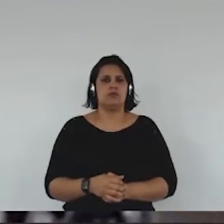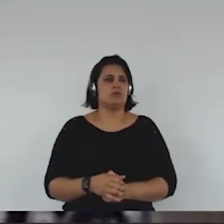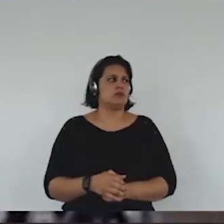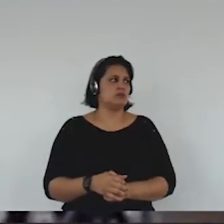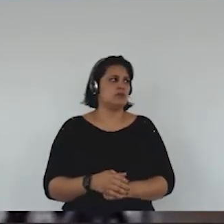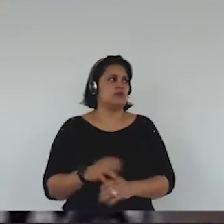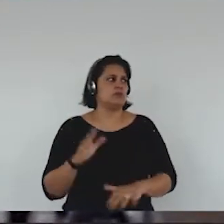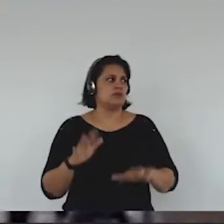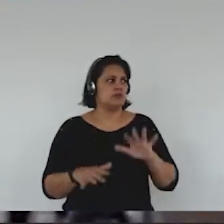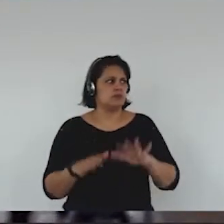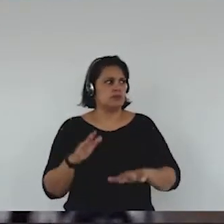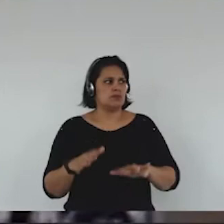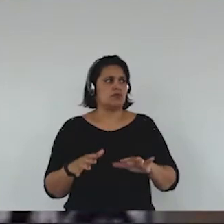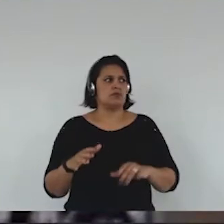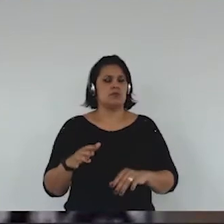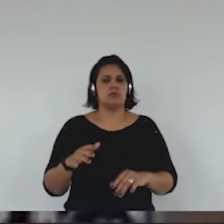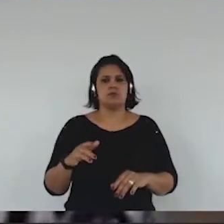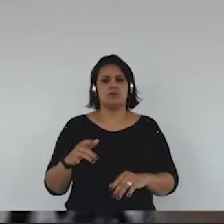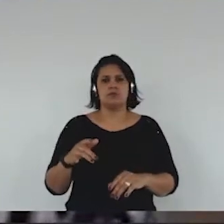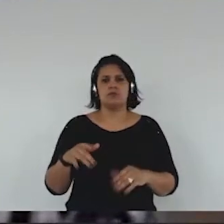facie, antes